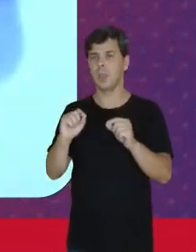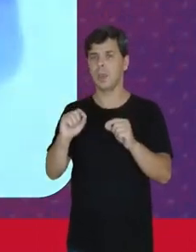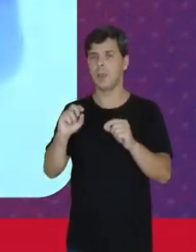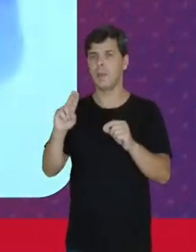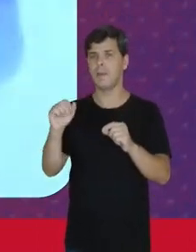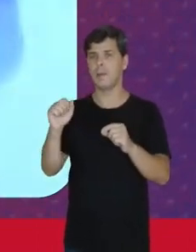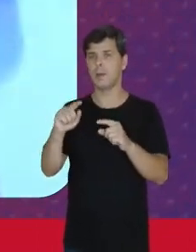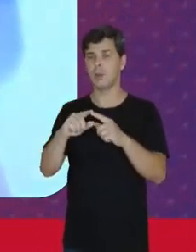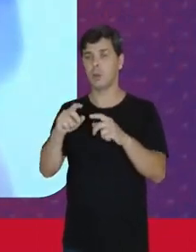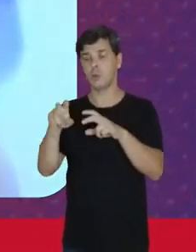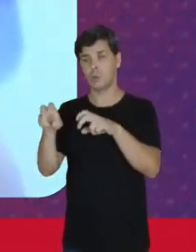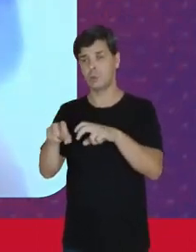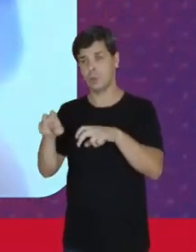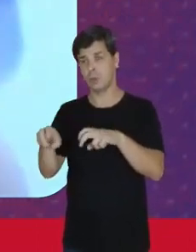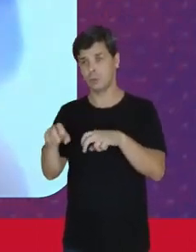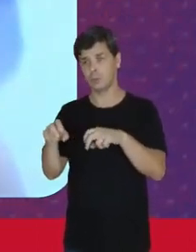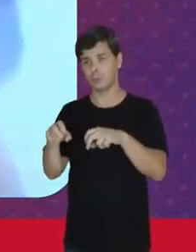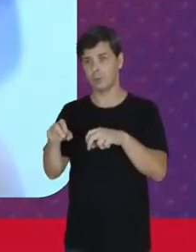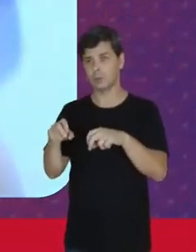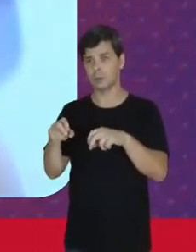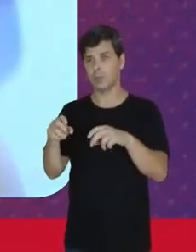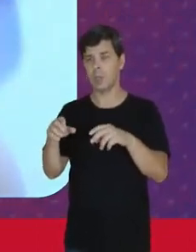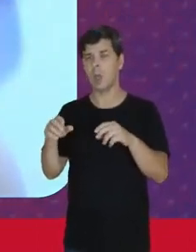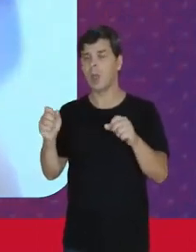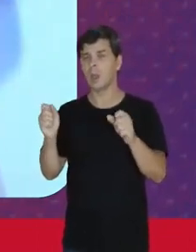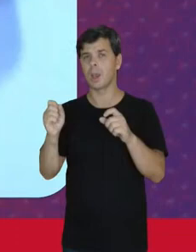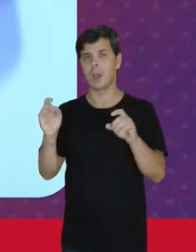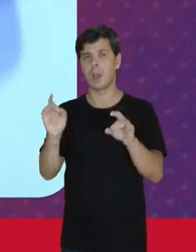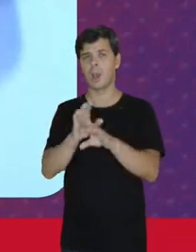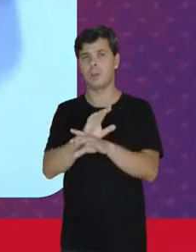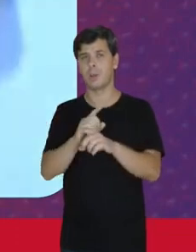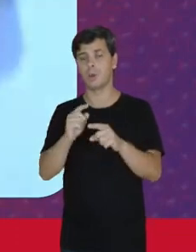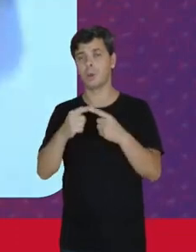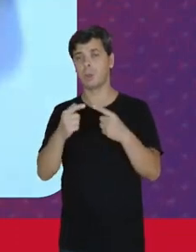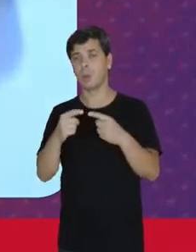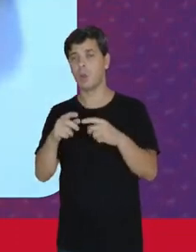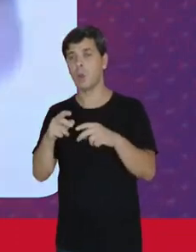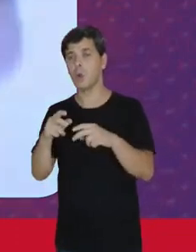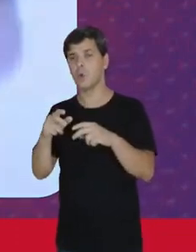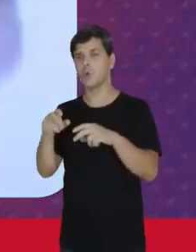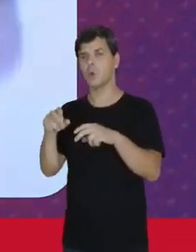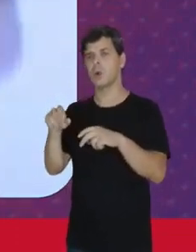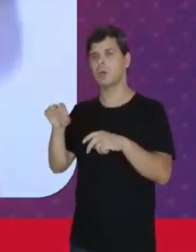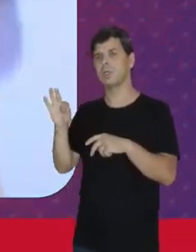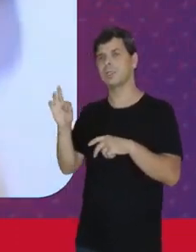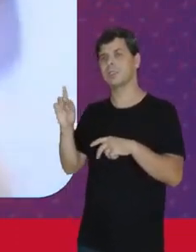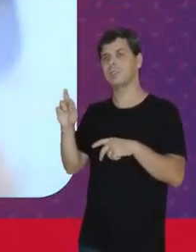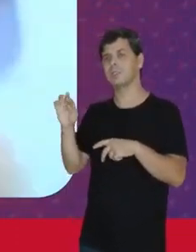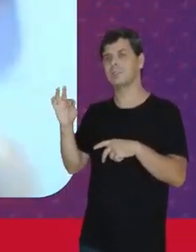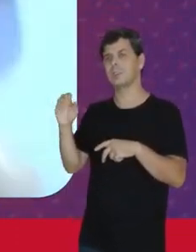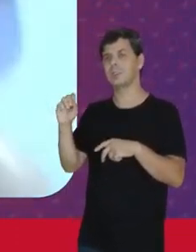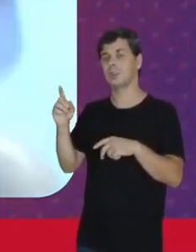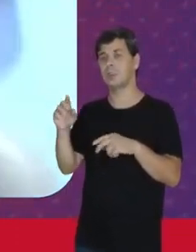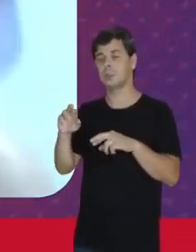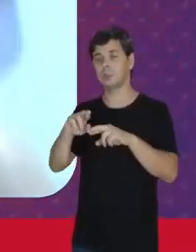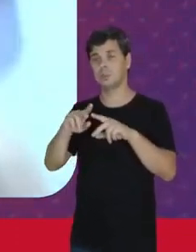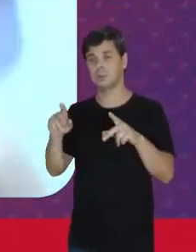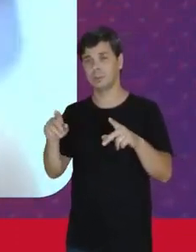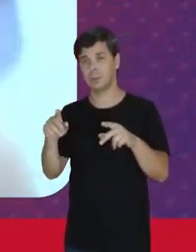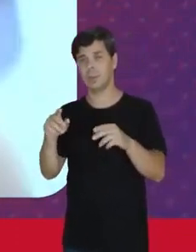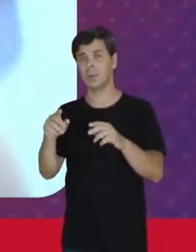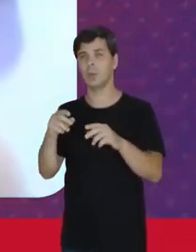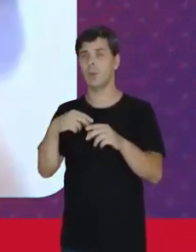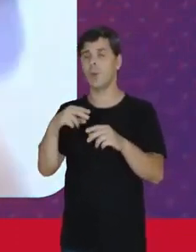motosserra e o trator foram levando, né? E aquilo que o trator e a motosserra não levou, muitas vezes os